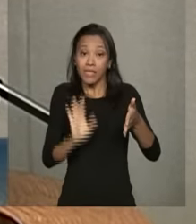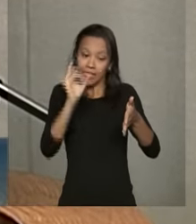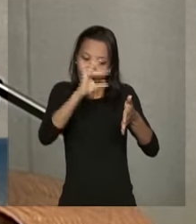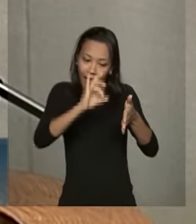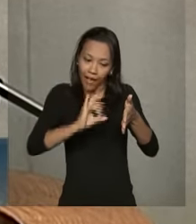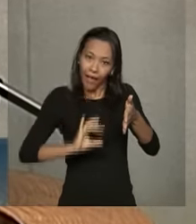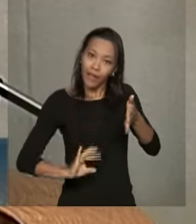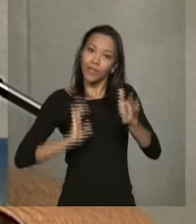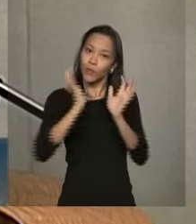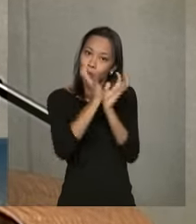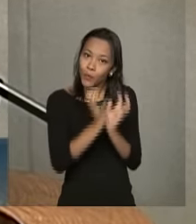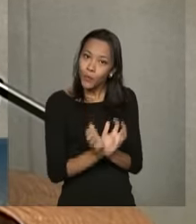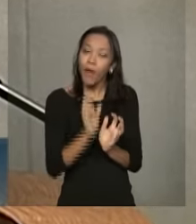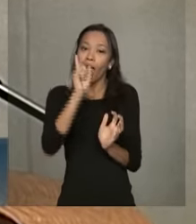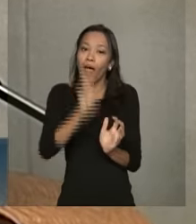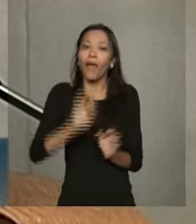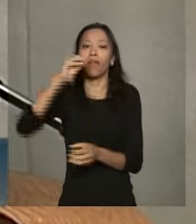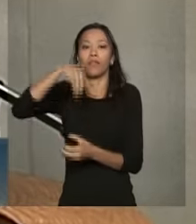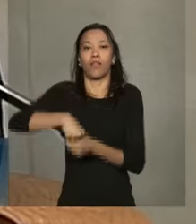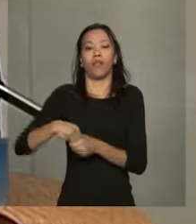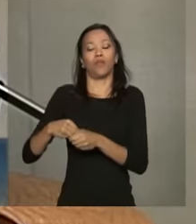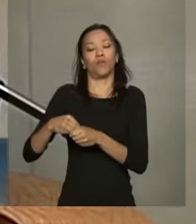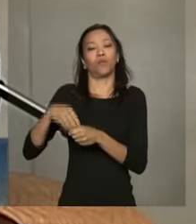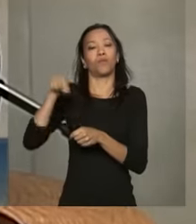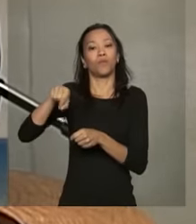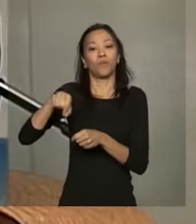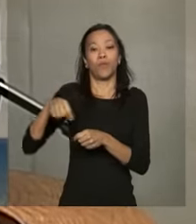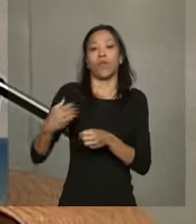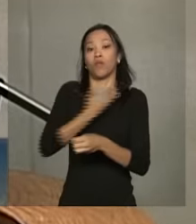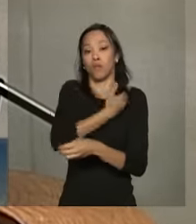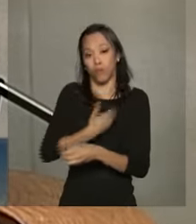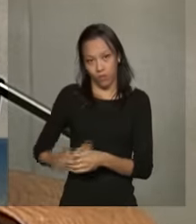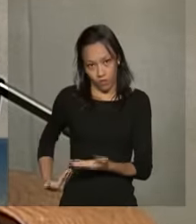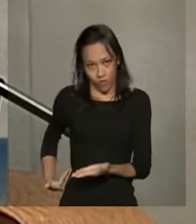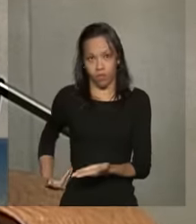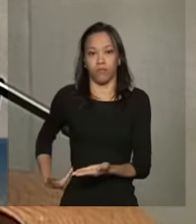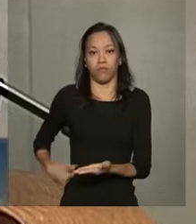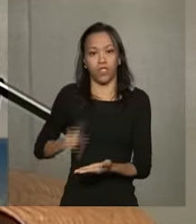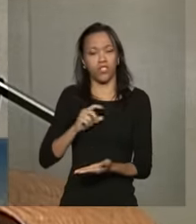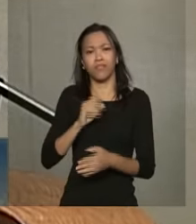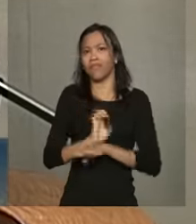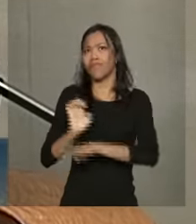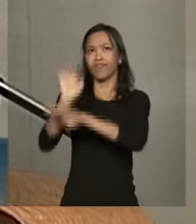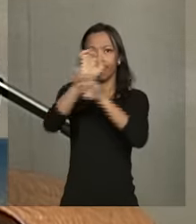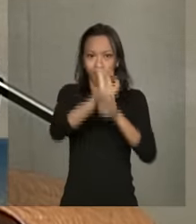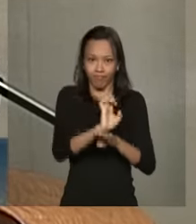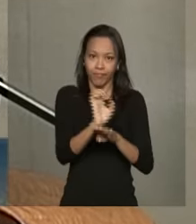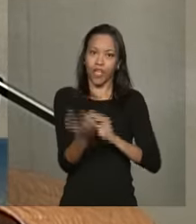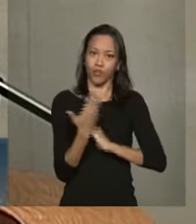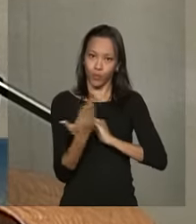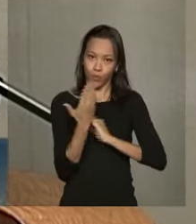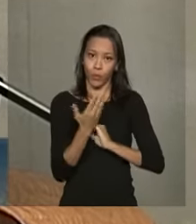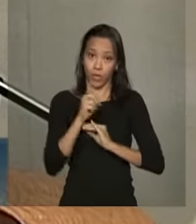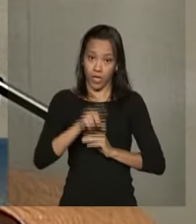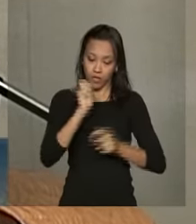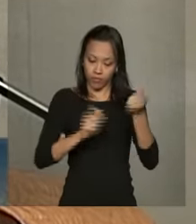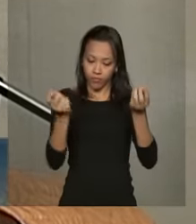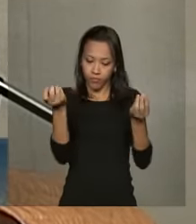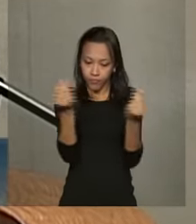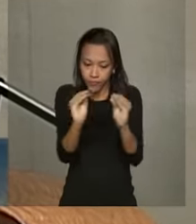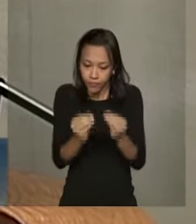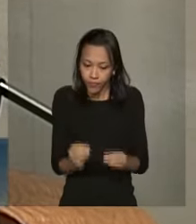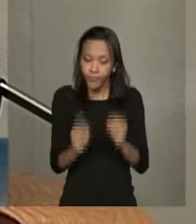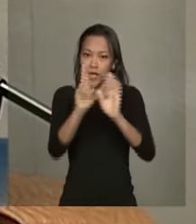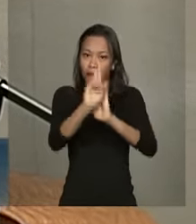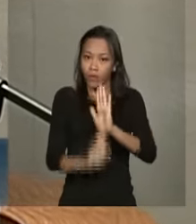públicos de diversos entes federativos as informações é importante esclarecer tal como nos outros dois